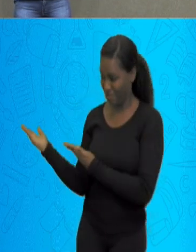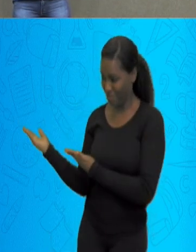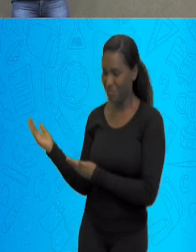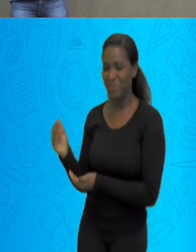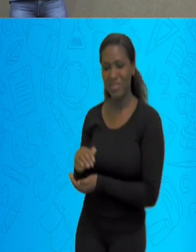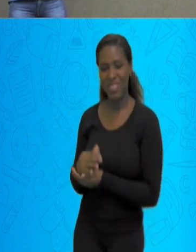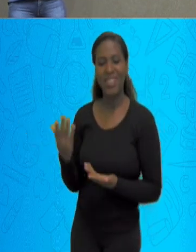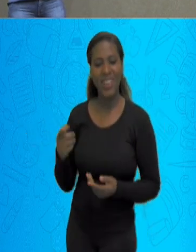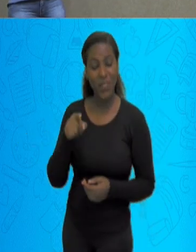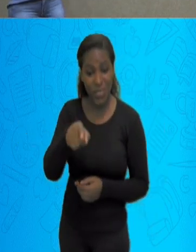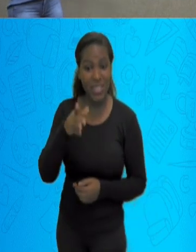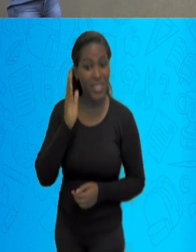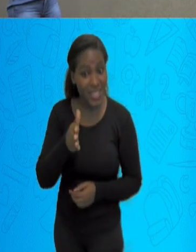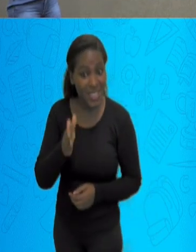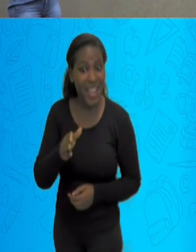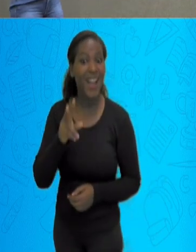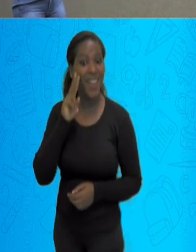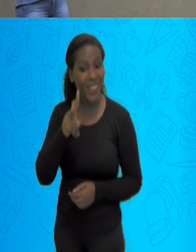o Saci Pererê?